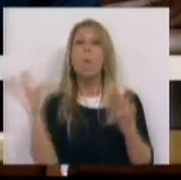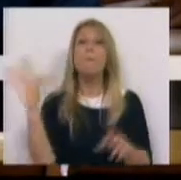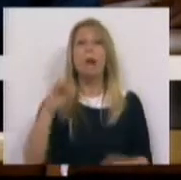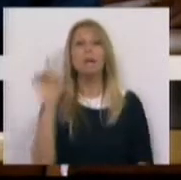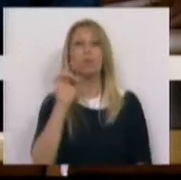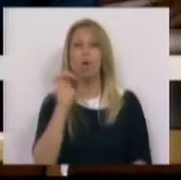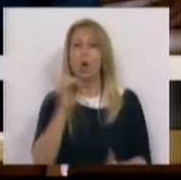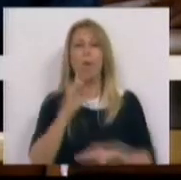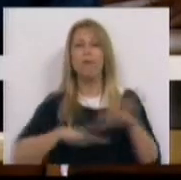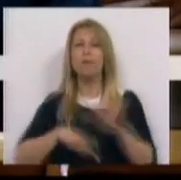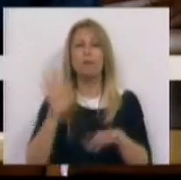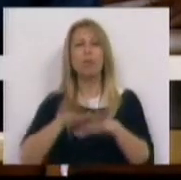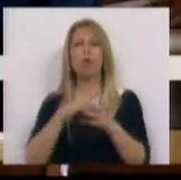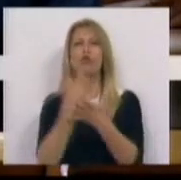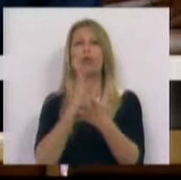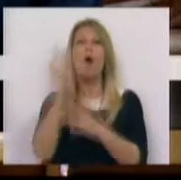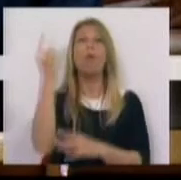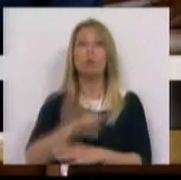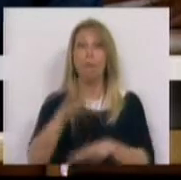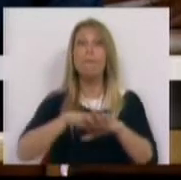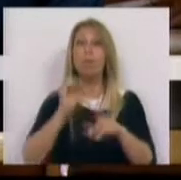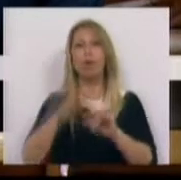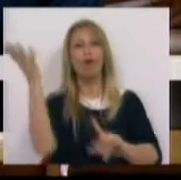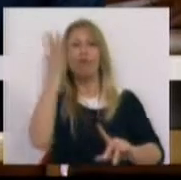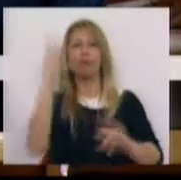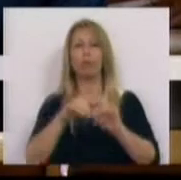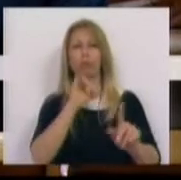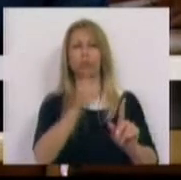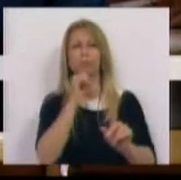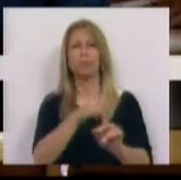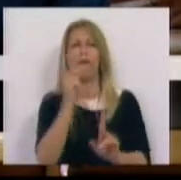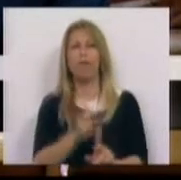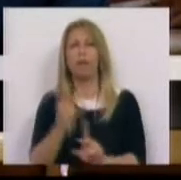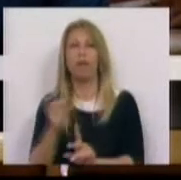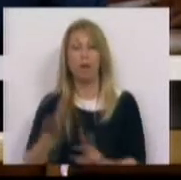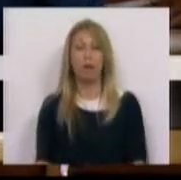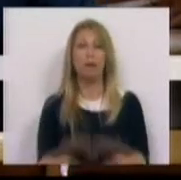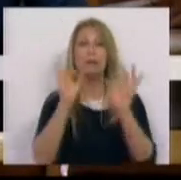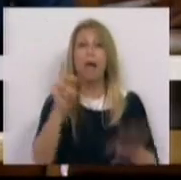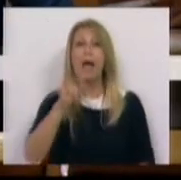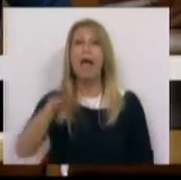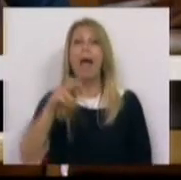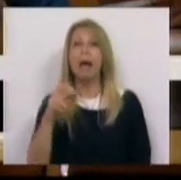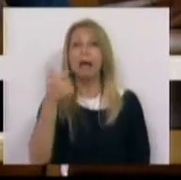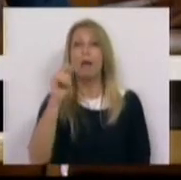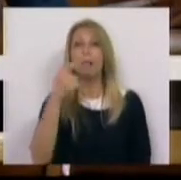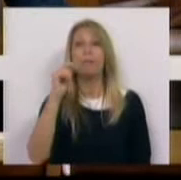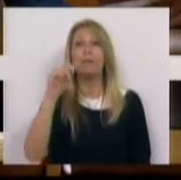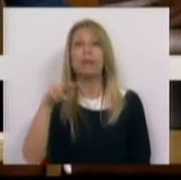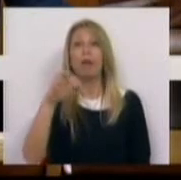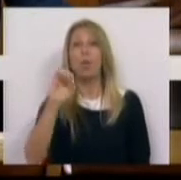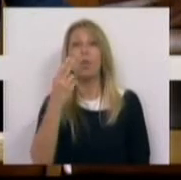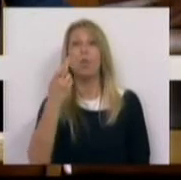obrigatória, mas sobre a cultura de retenção que existe. E como tem afirmado Ana Maria Bettencourt como Presidente do Conselho Nacional de